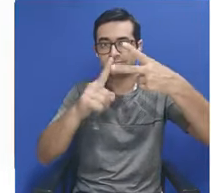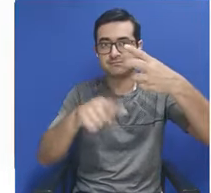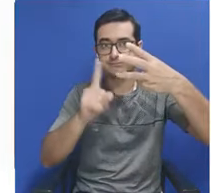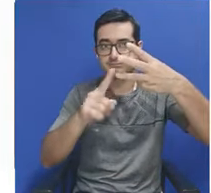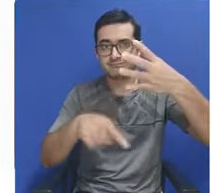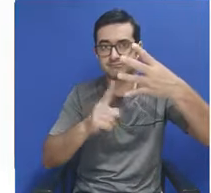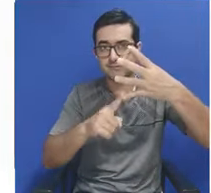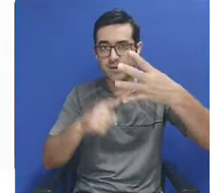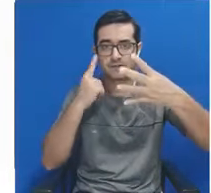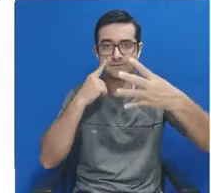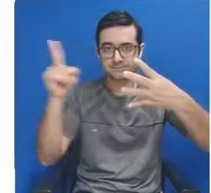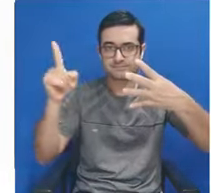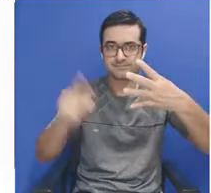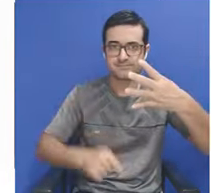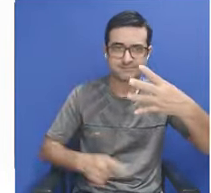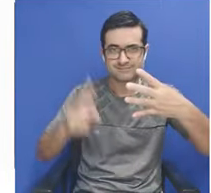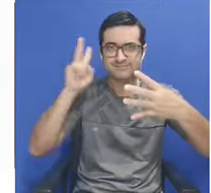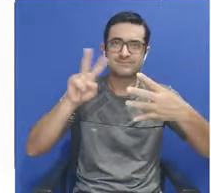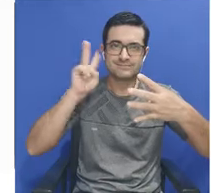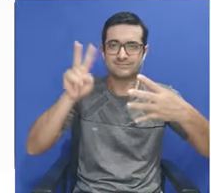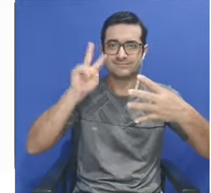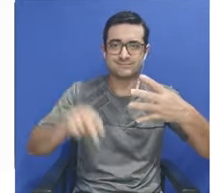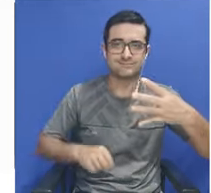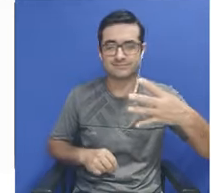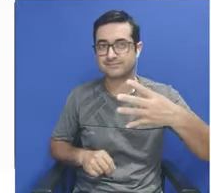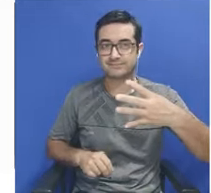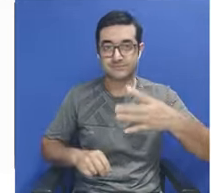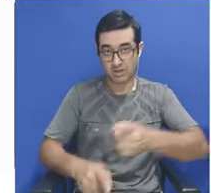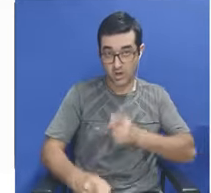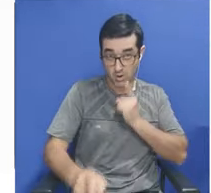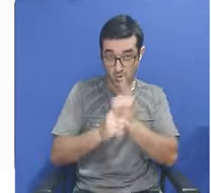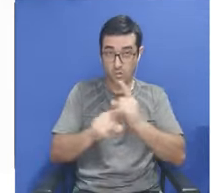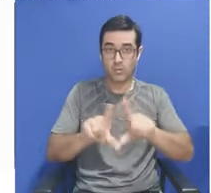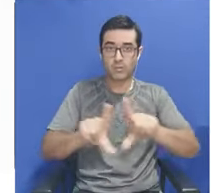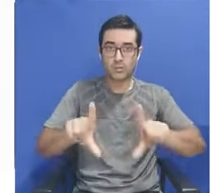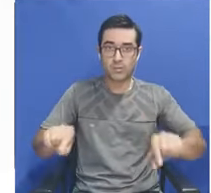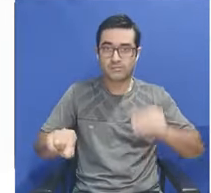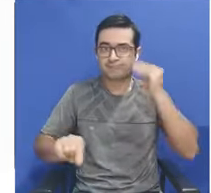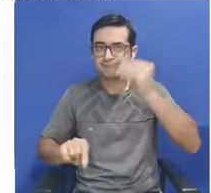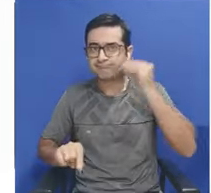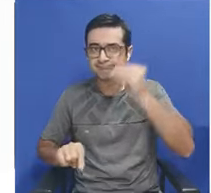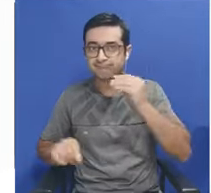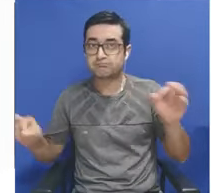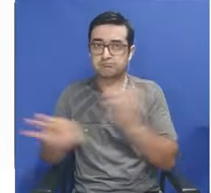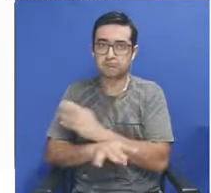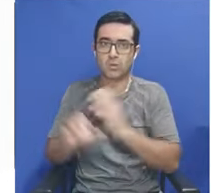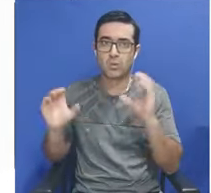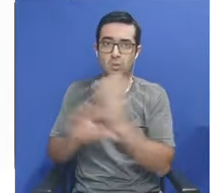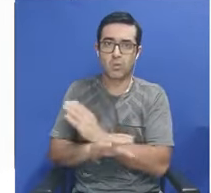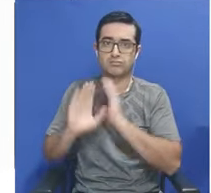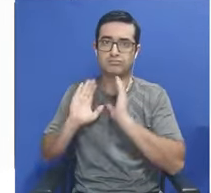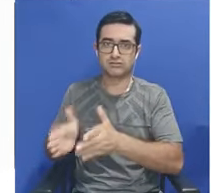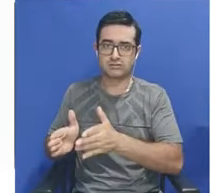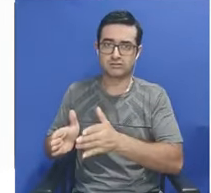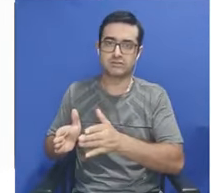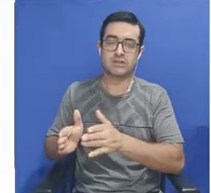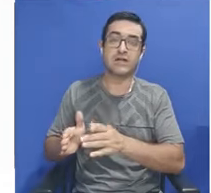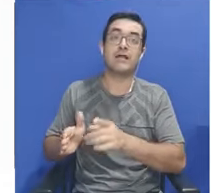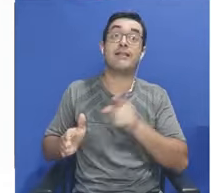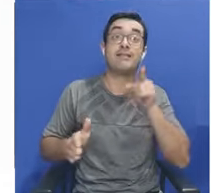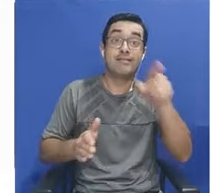para chegar na minha fórmula empírica. Depois da fórmula empírica, através do espectrômetro